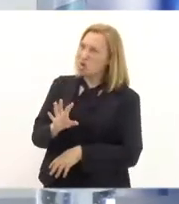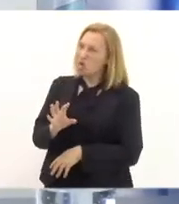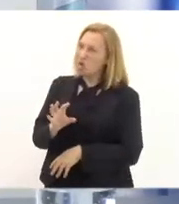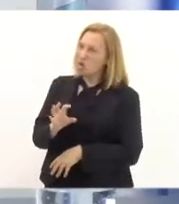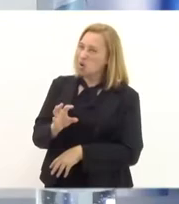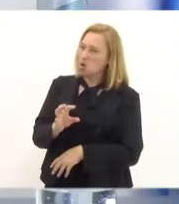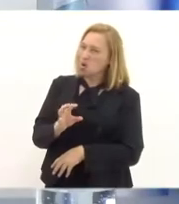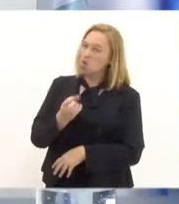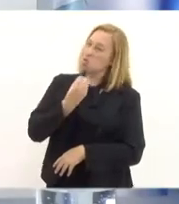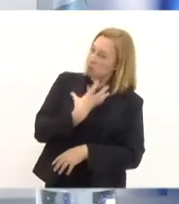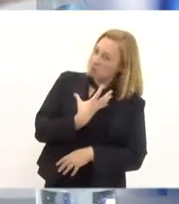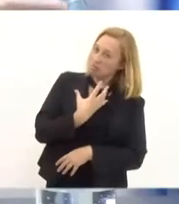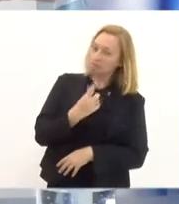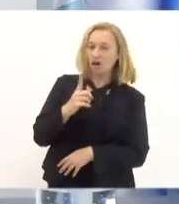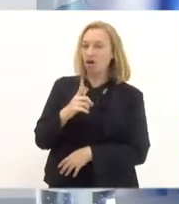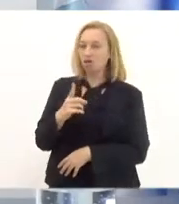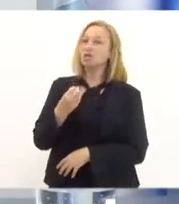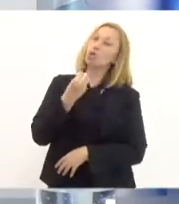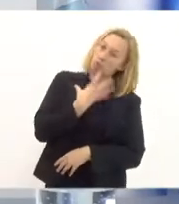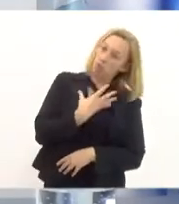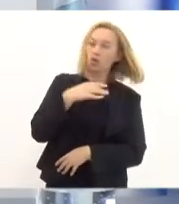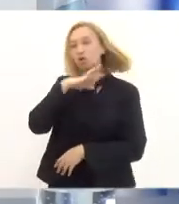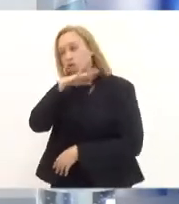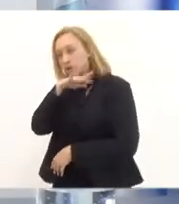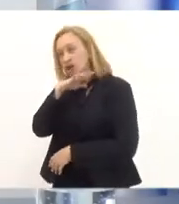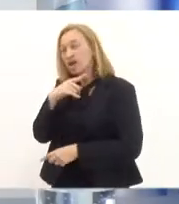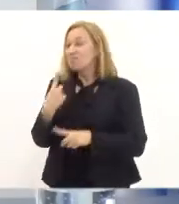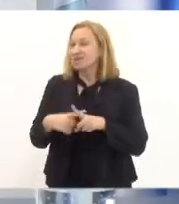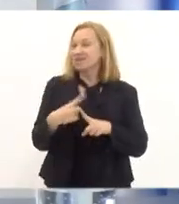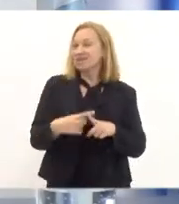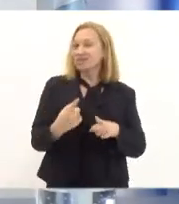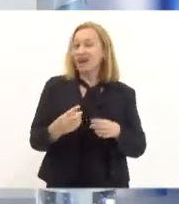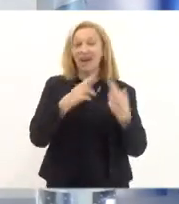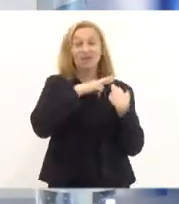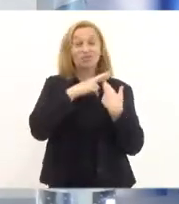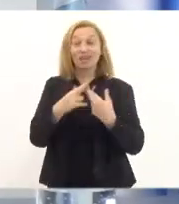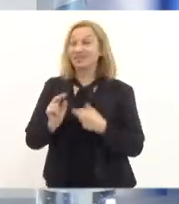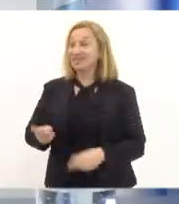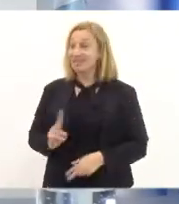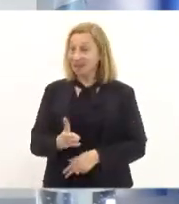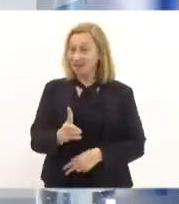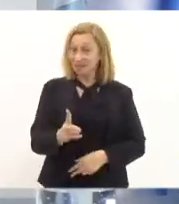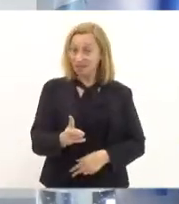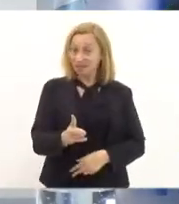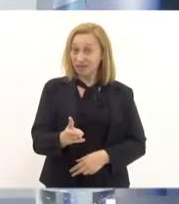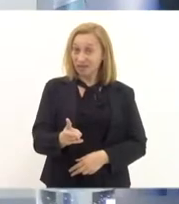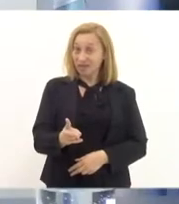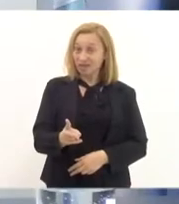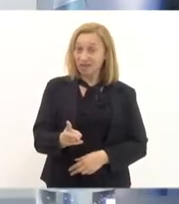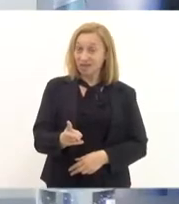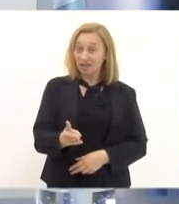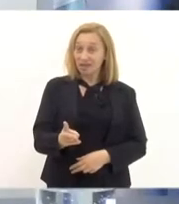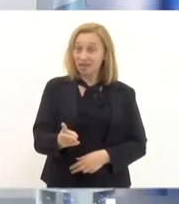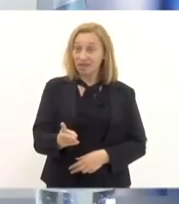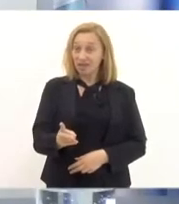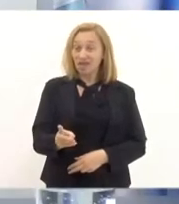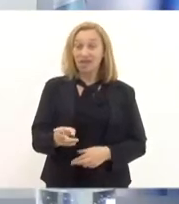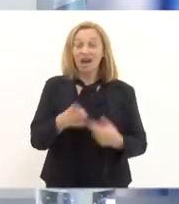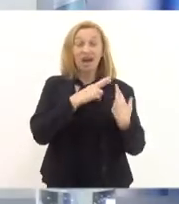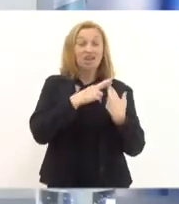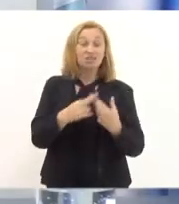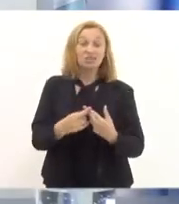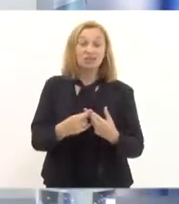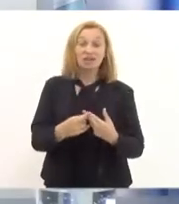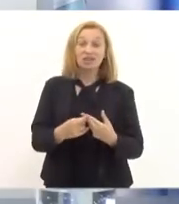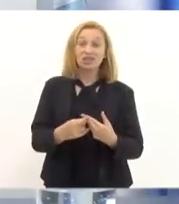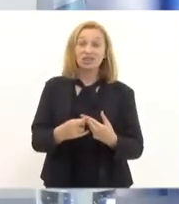que ter o bônus o melhor tem que ter o bônus e um anos porque senão fica assim para responsabilidade por parte desse pagamento e tem que assumir a